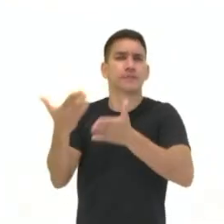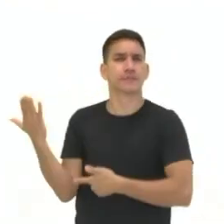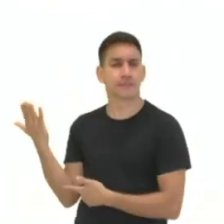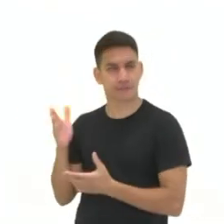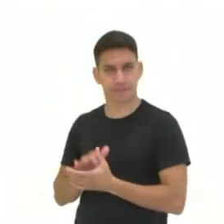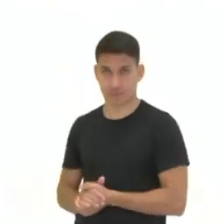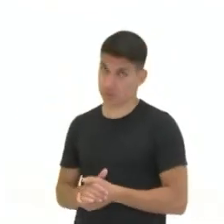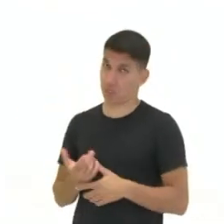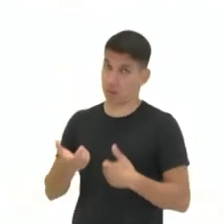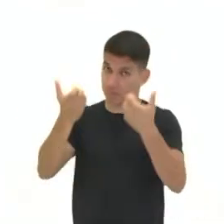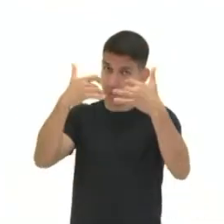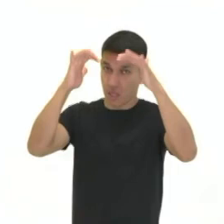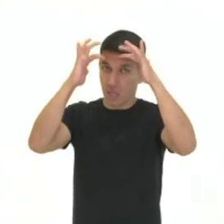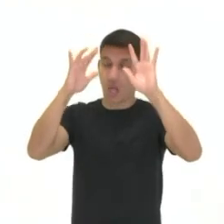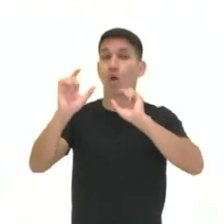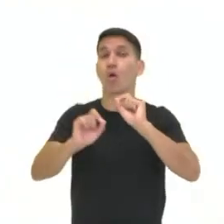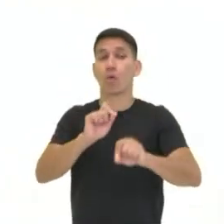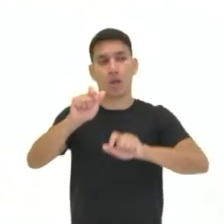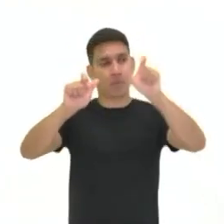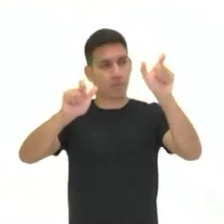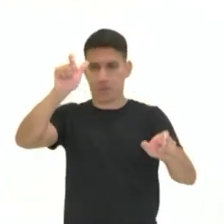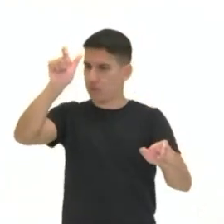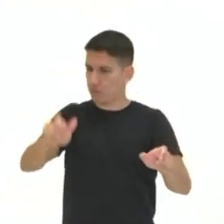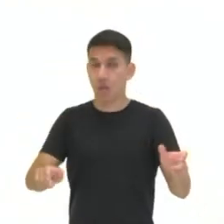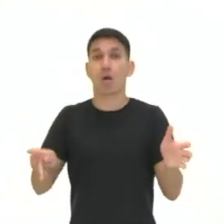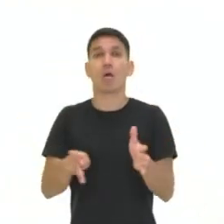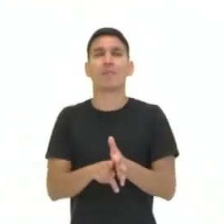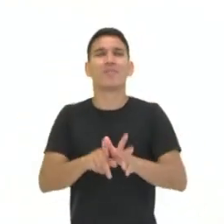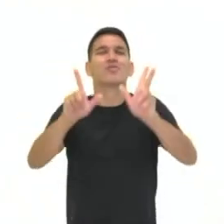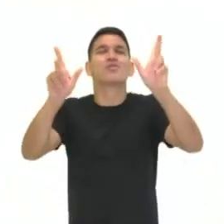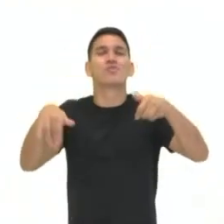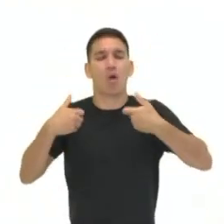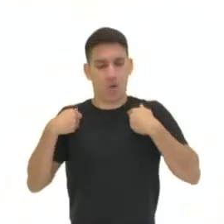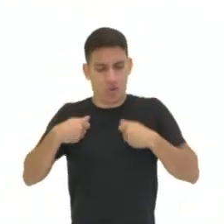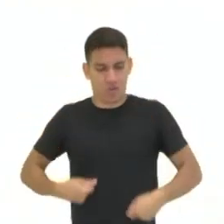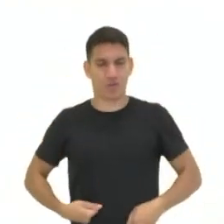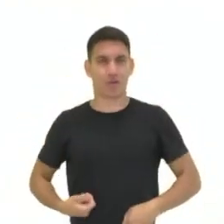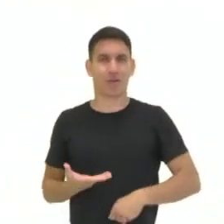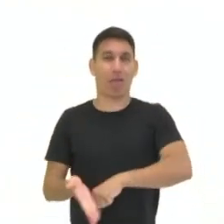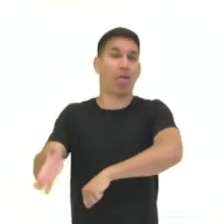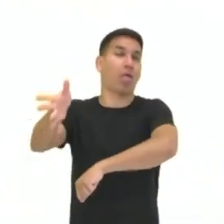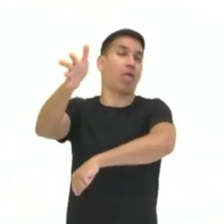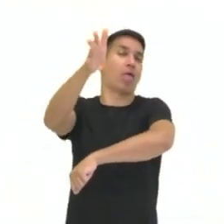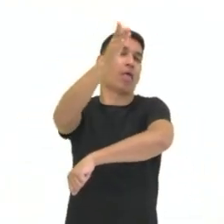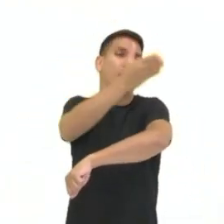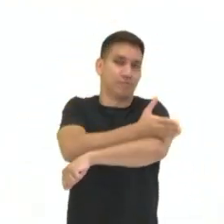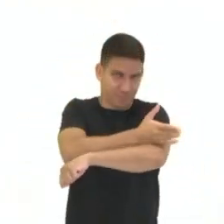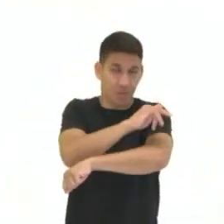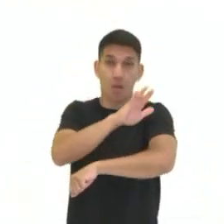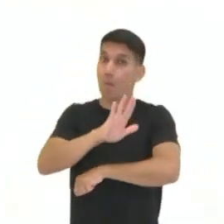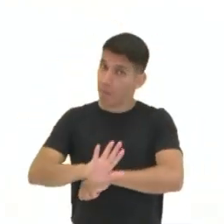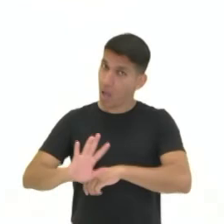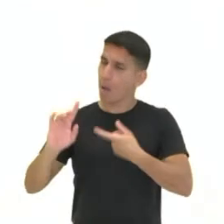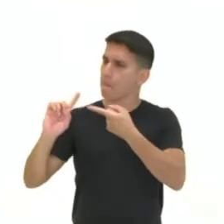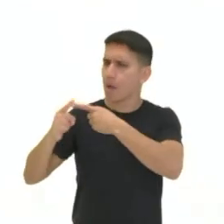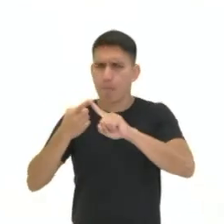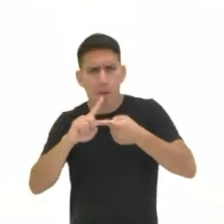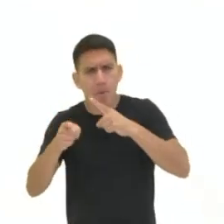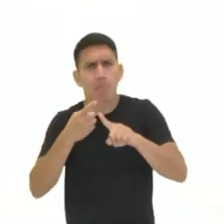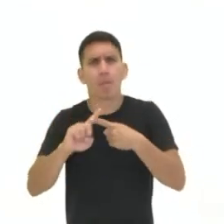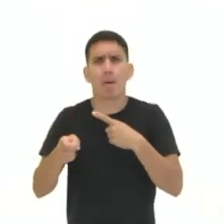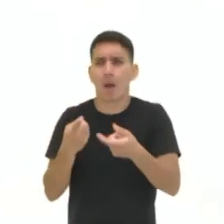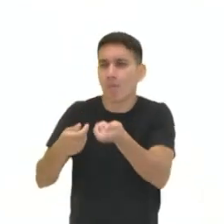que os personagens estão caracterizados como na pré-história, mas estabelecem relações comerciais parecidas com